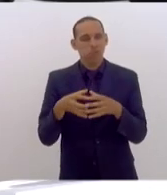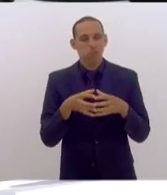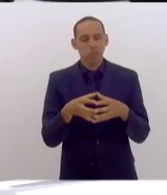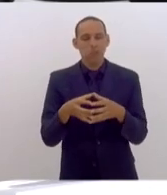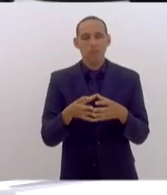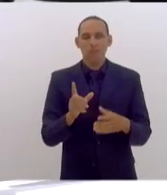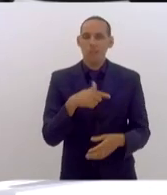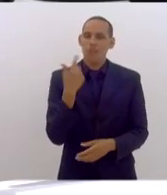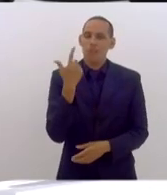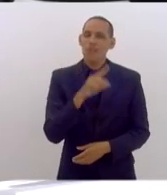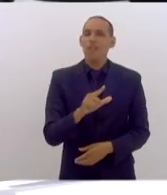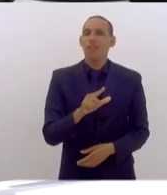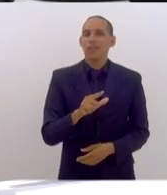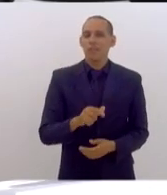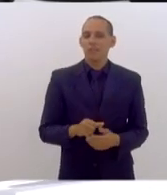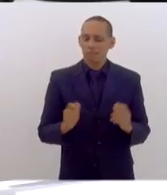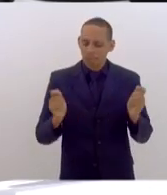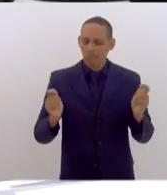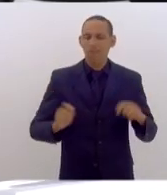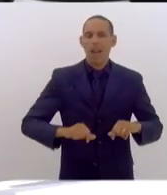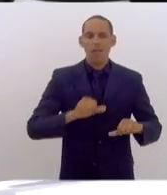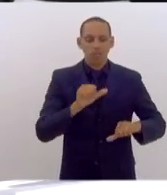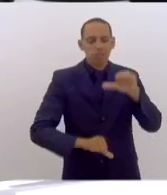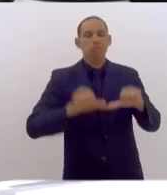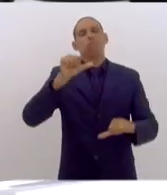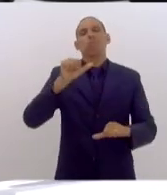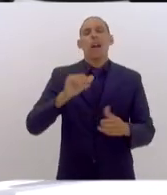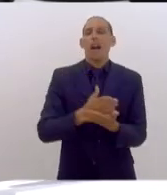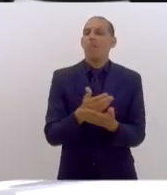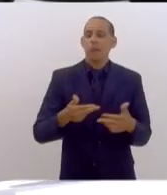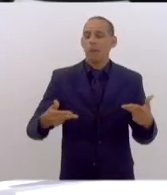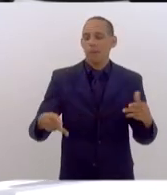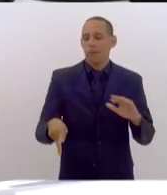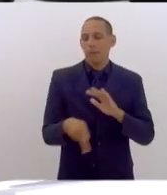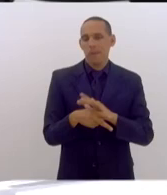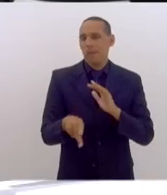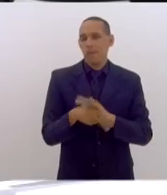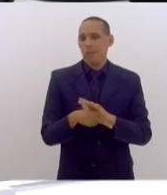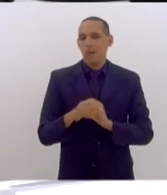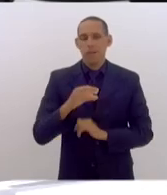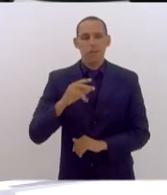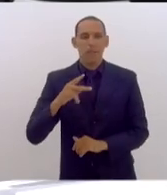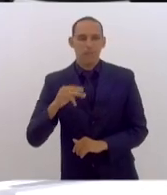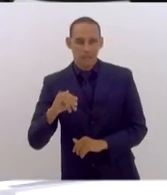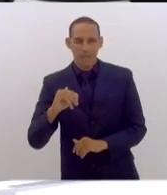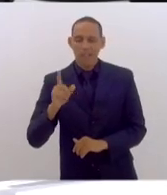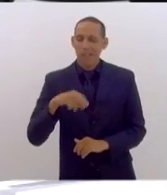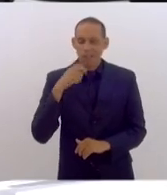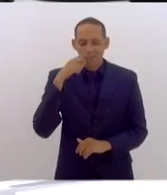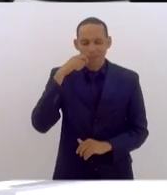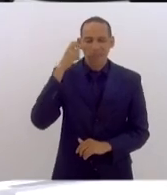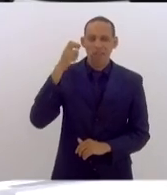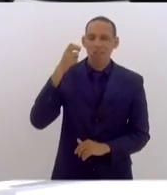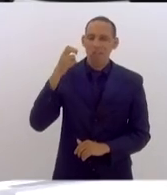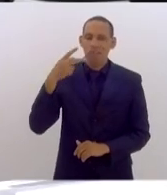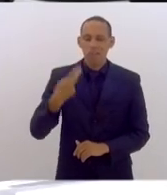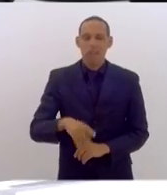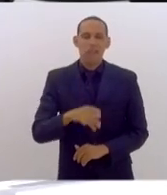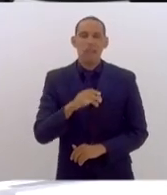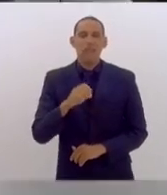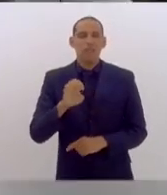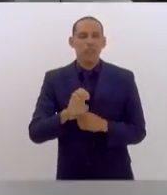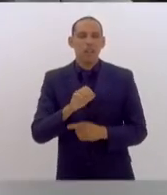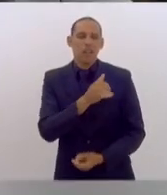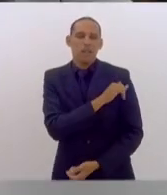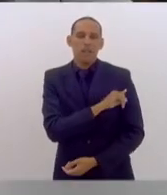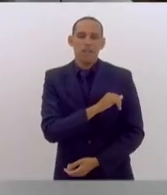para que a gente possa realmente mudar alguma coisa ali nessa CPI que é uma vergonha no estado do Rio de